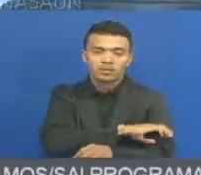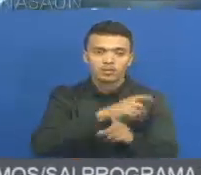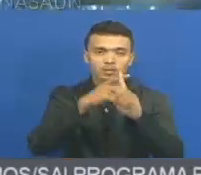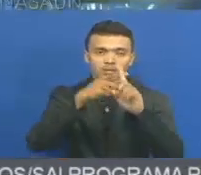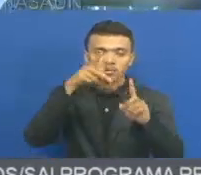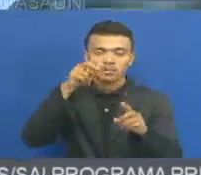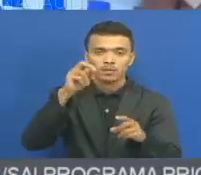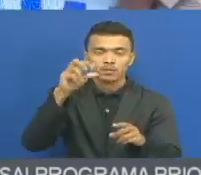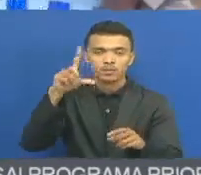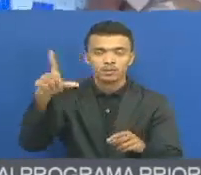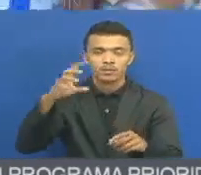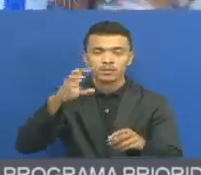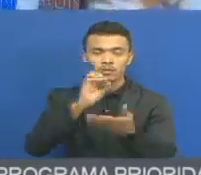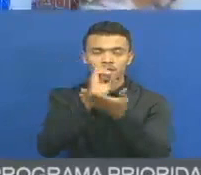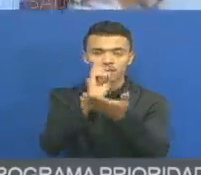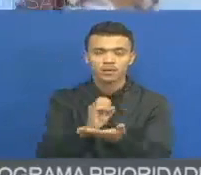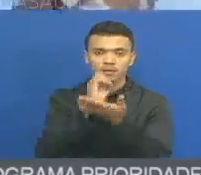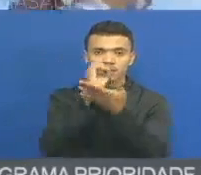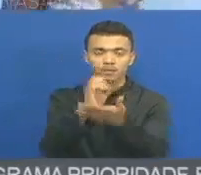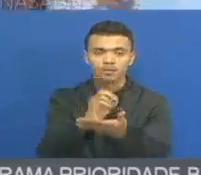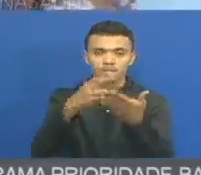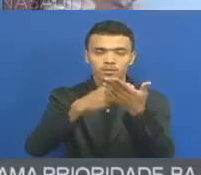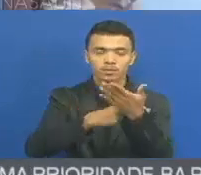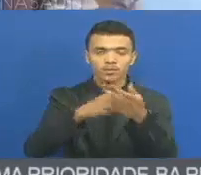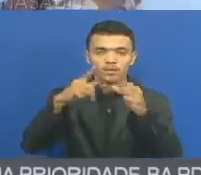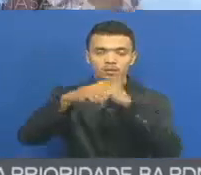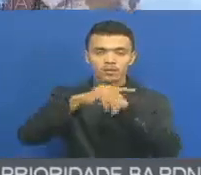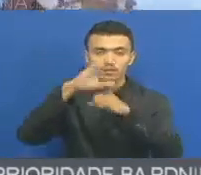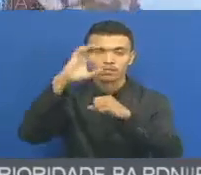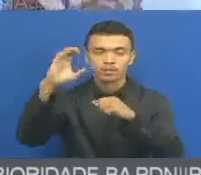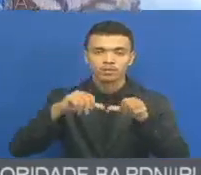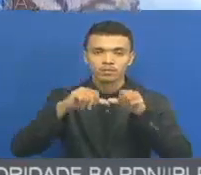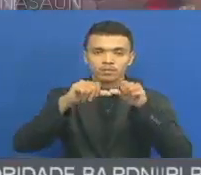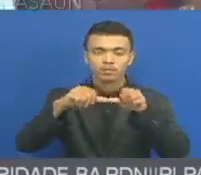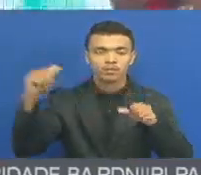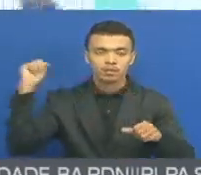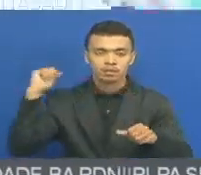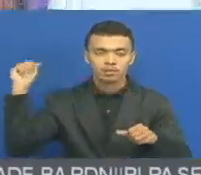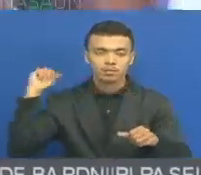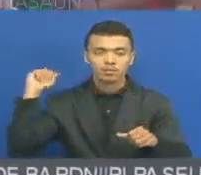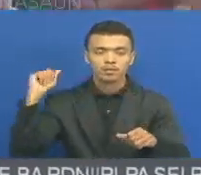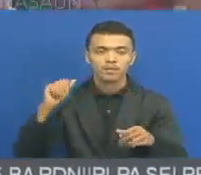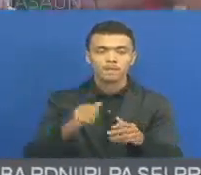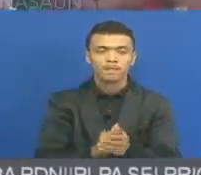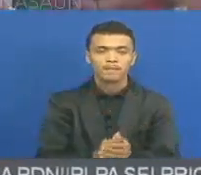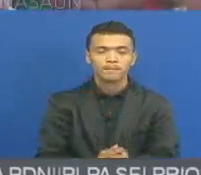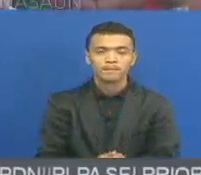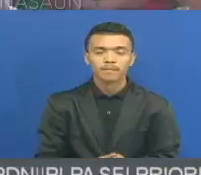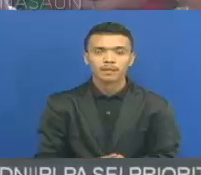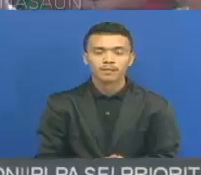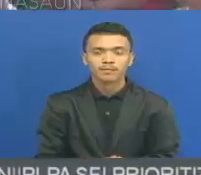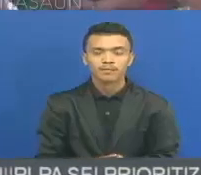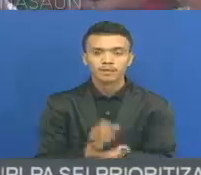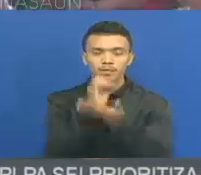membro Penteli Raioa. Tuir horário, partido CNRT se continua em atividade campanha eleitoral e a sub-região Pante